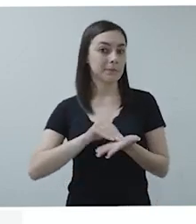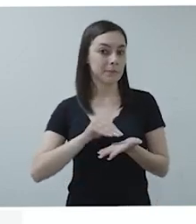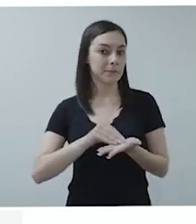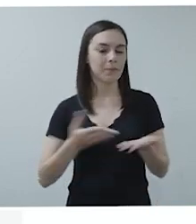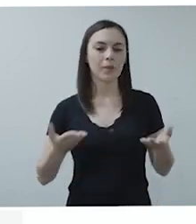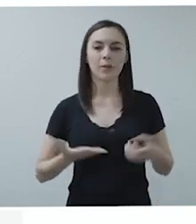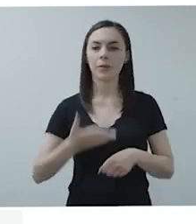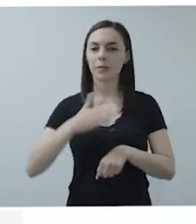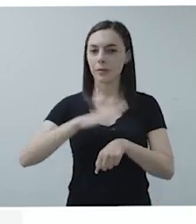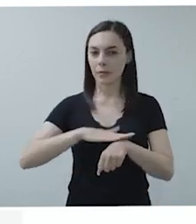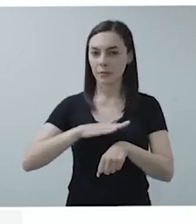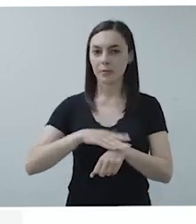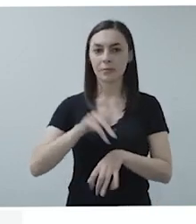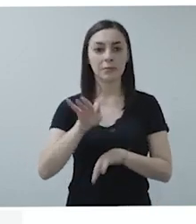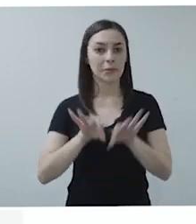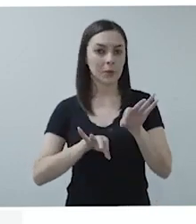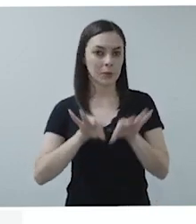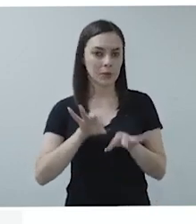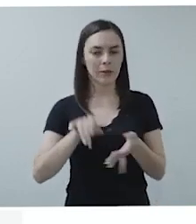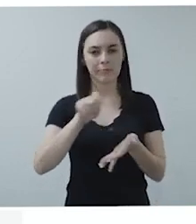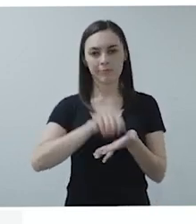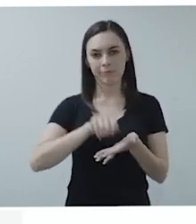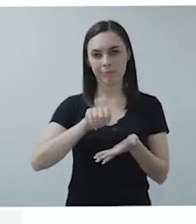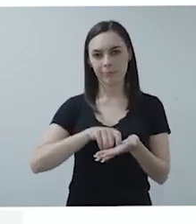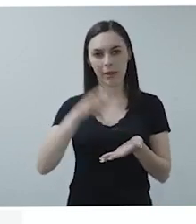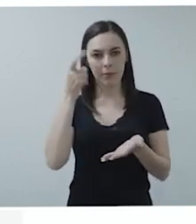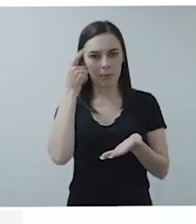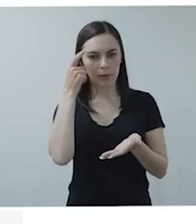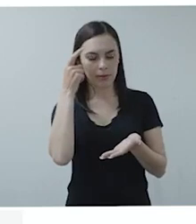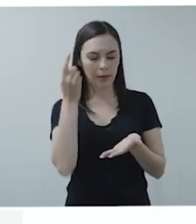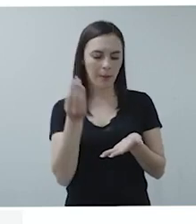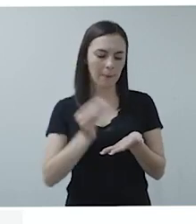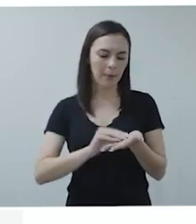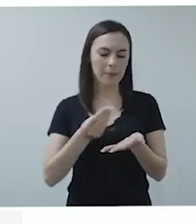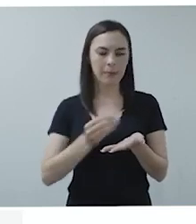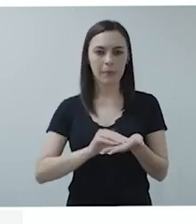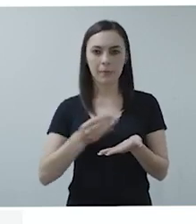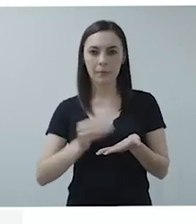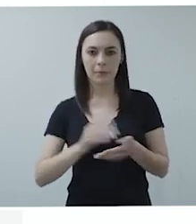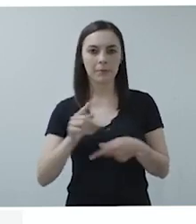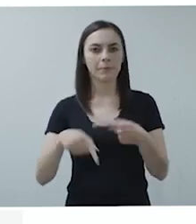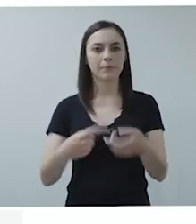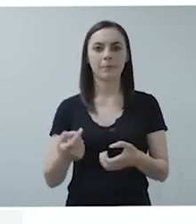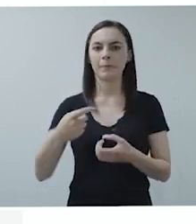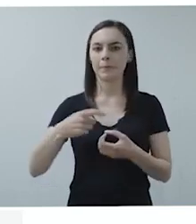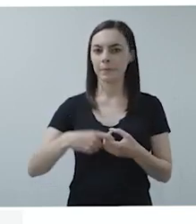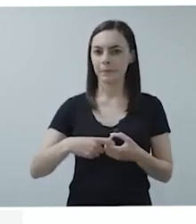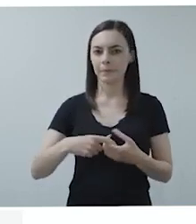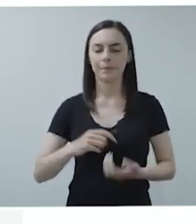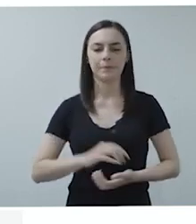um tempinho para vocês se organizarem, pensarem, registrarem no caderno e eu já volto.